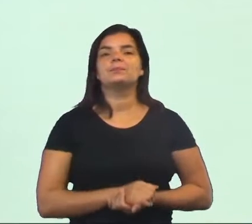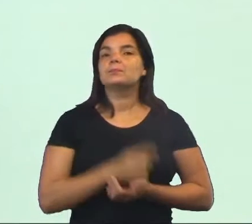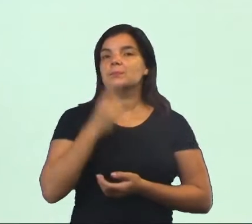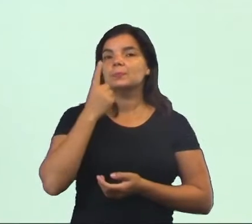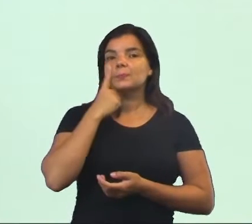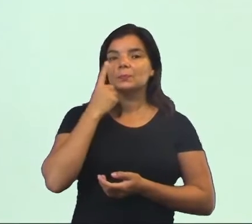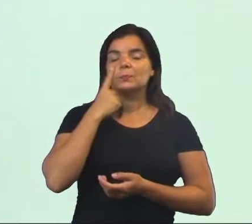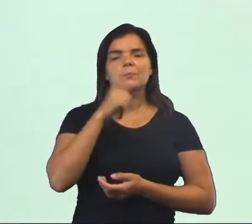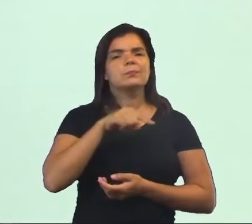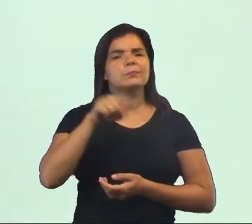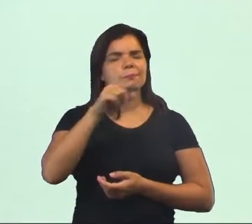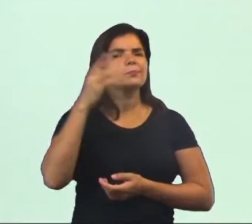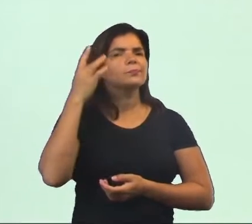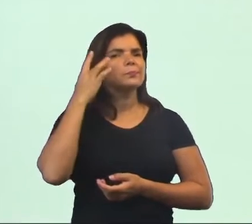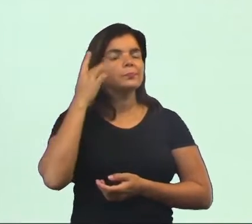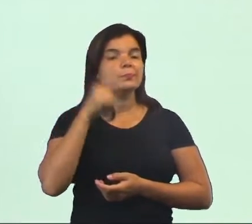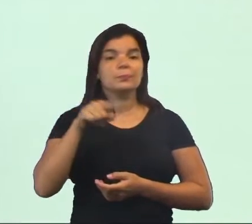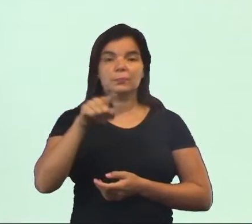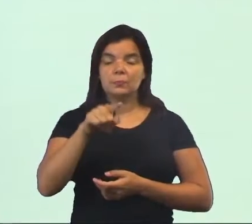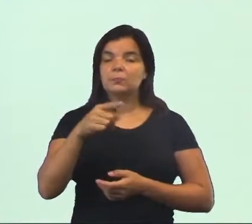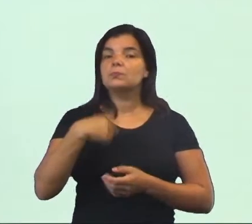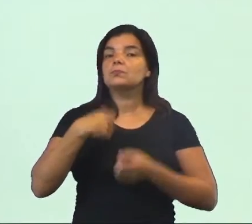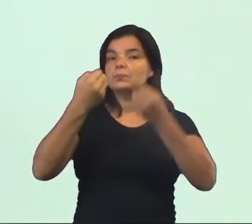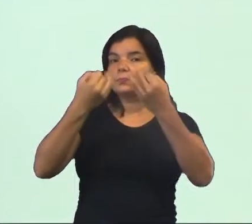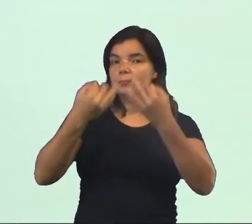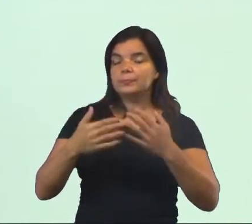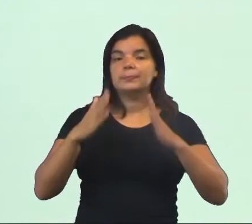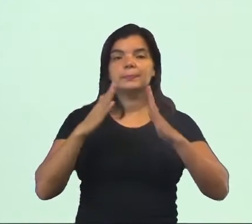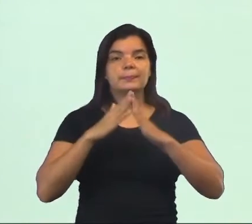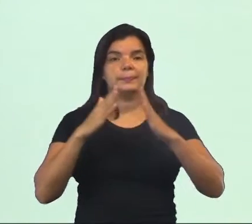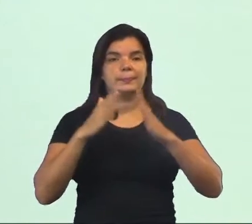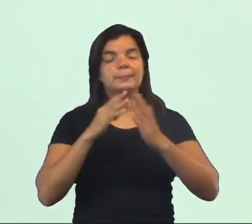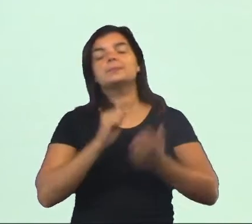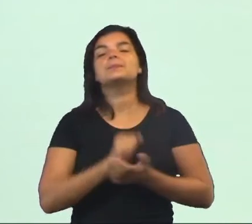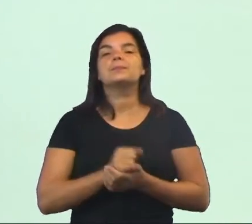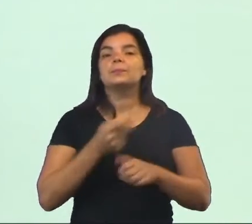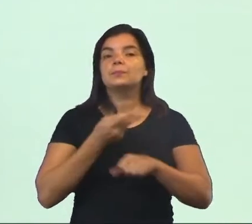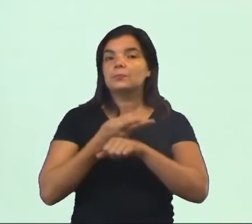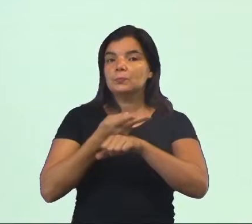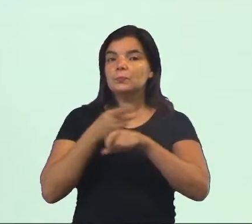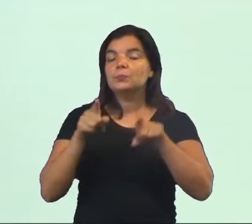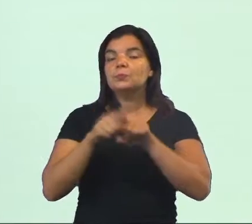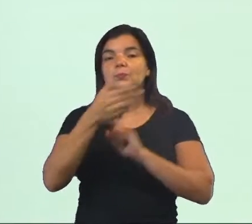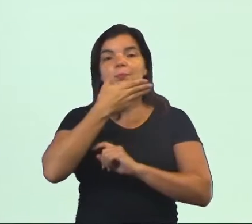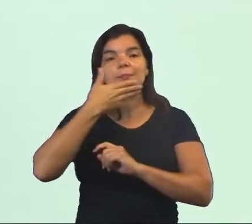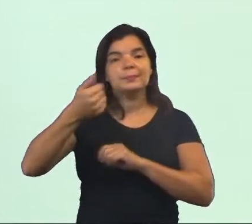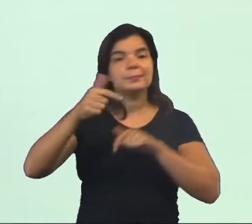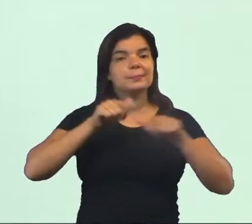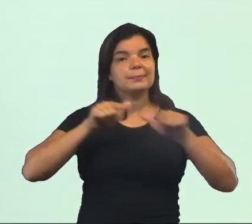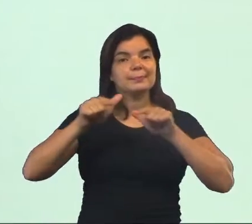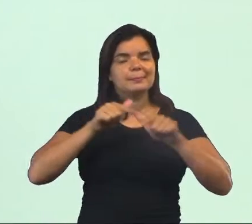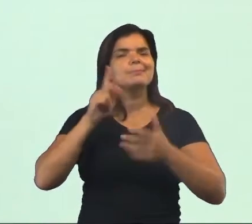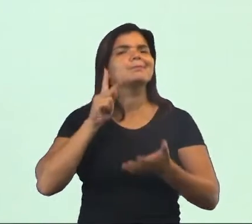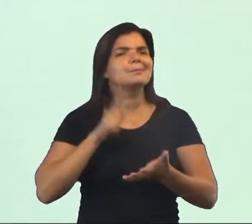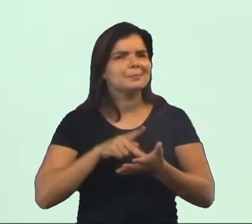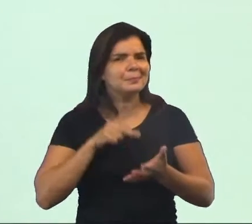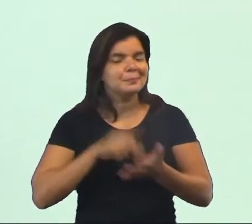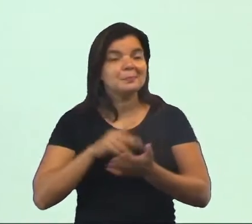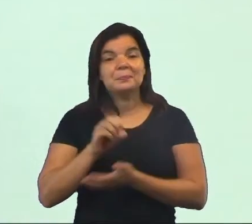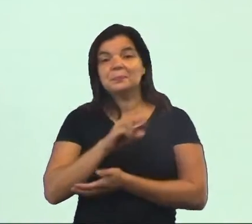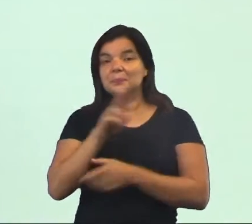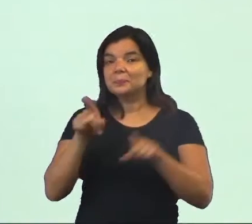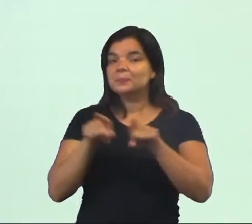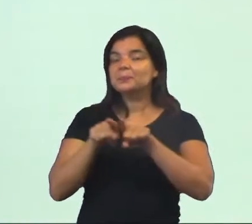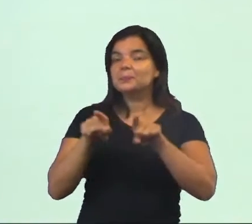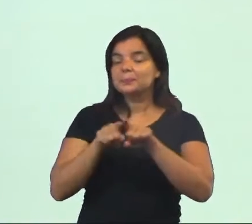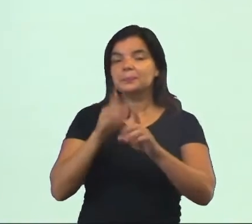só, eu acho que o que mais vocês devem ter falado aí em casa foi a busca por melhores empregos, não é mesmo? Ou também,